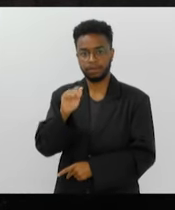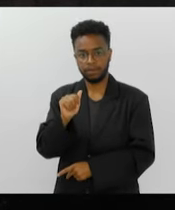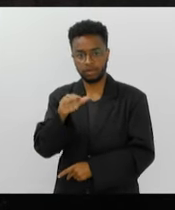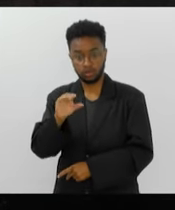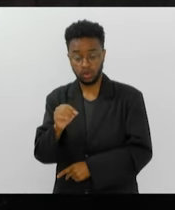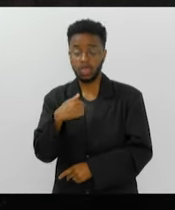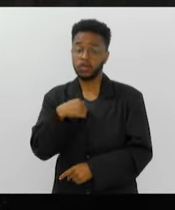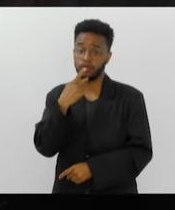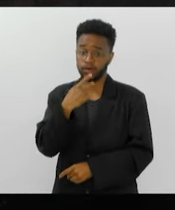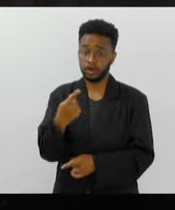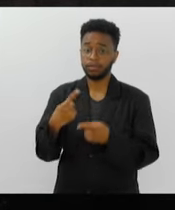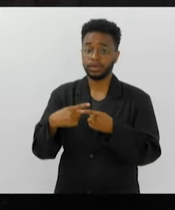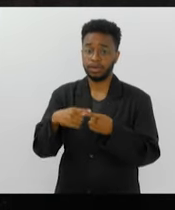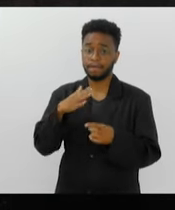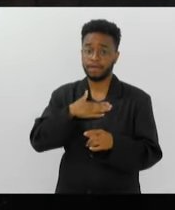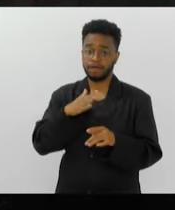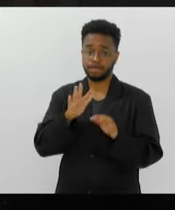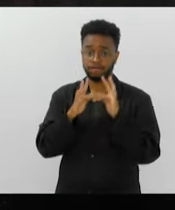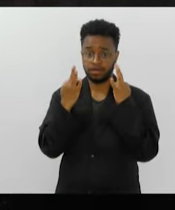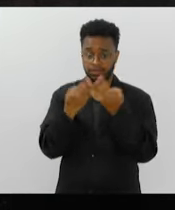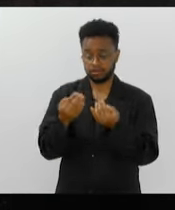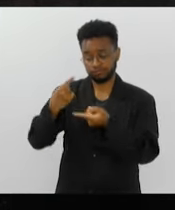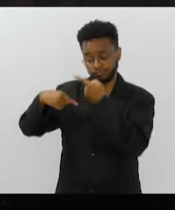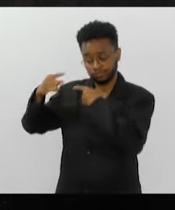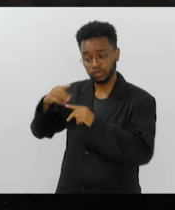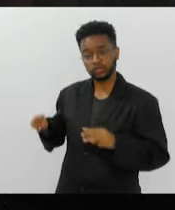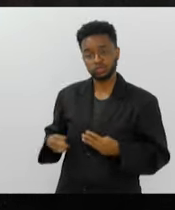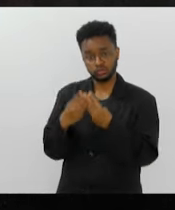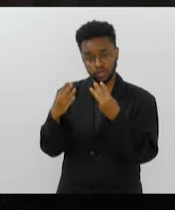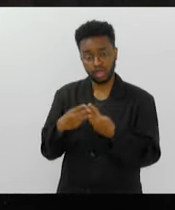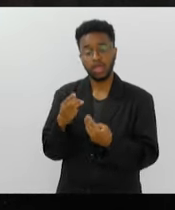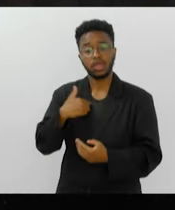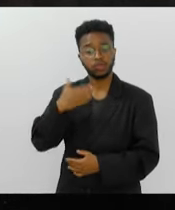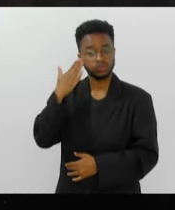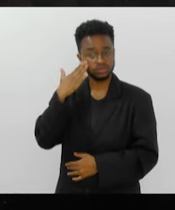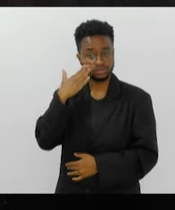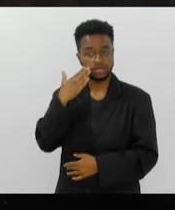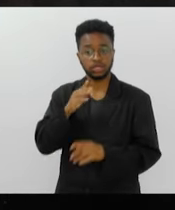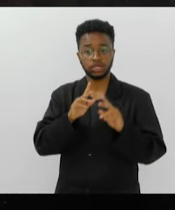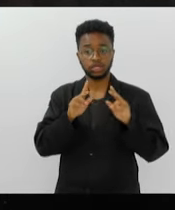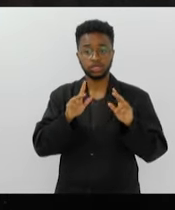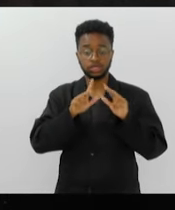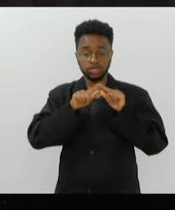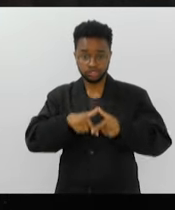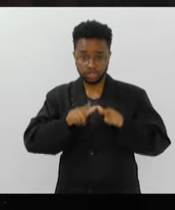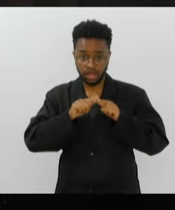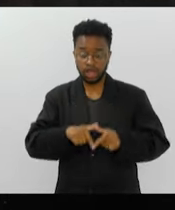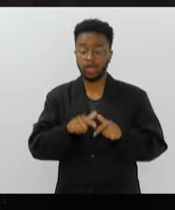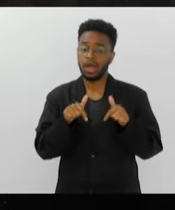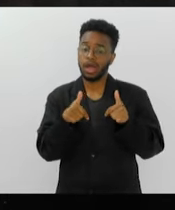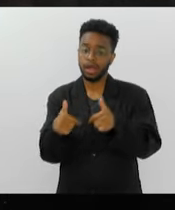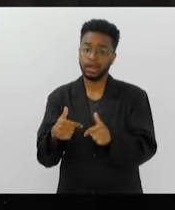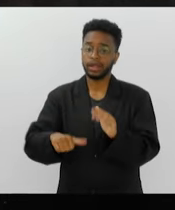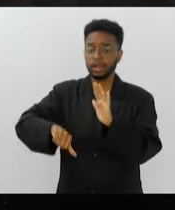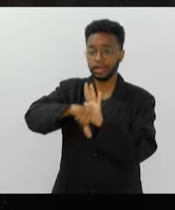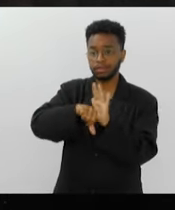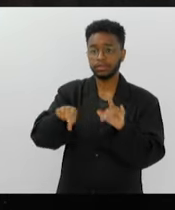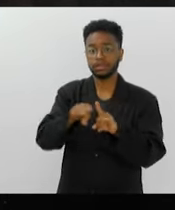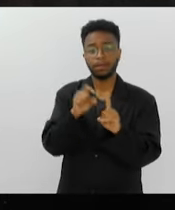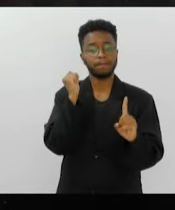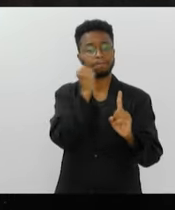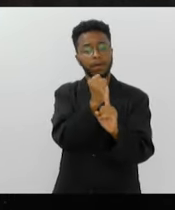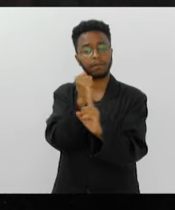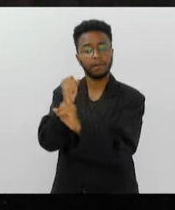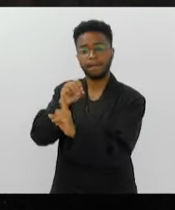a ascendência Judaica e sei que o Estado de Israel é um estado criminoso um estado que promove o assassínio de